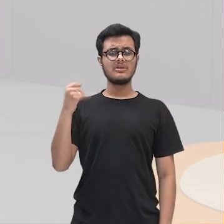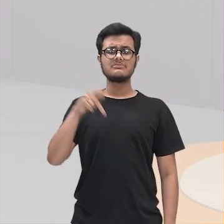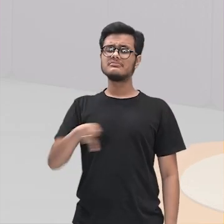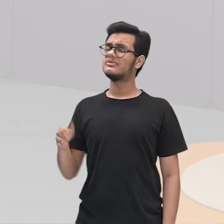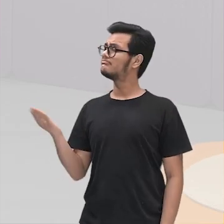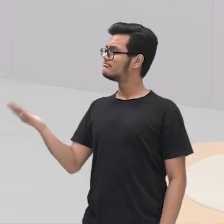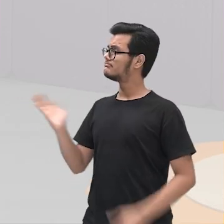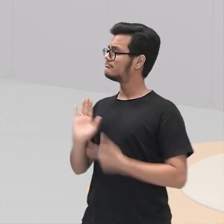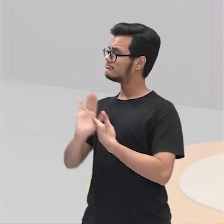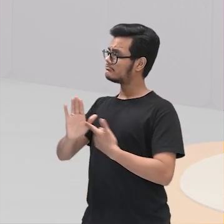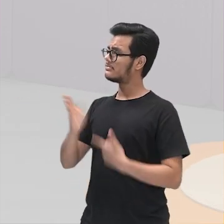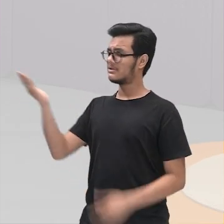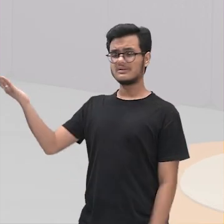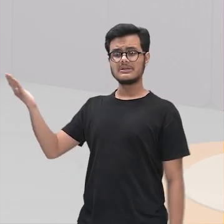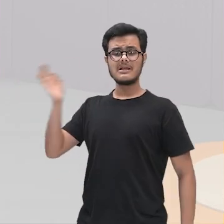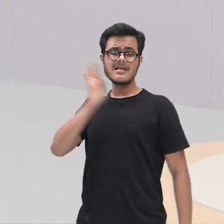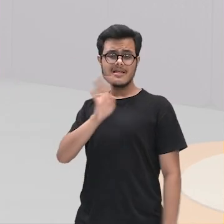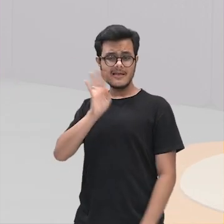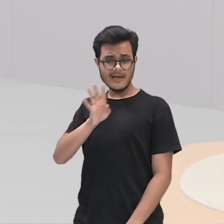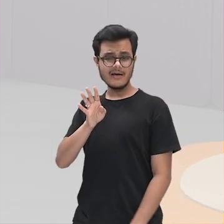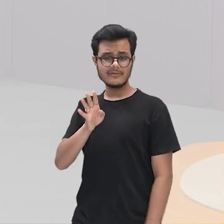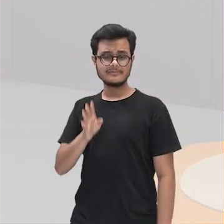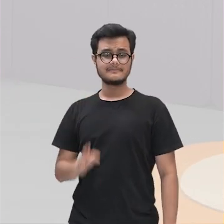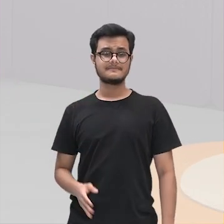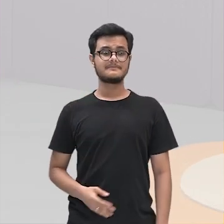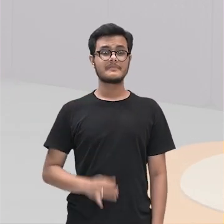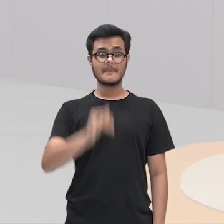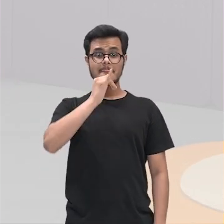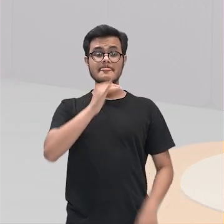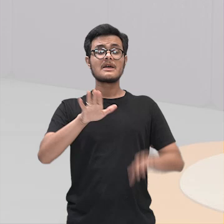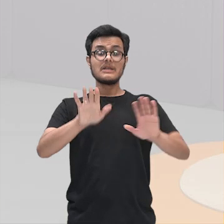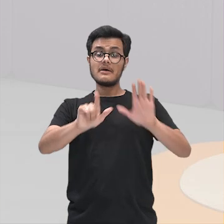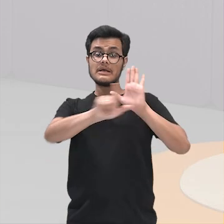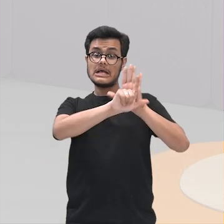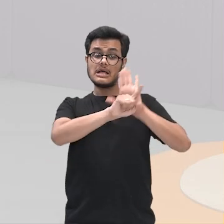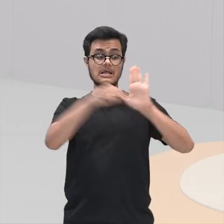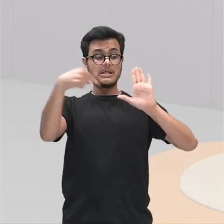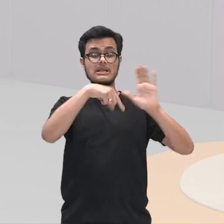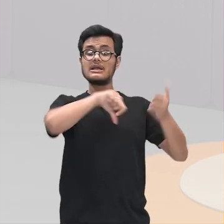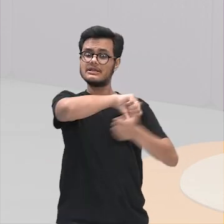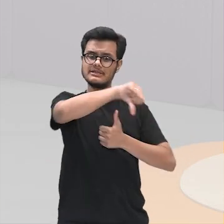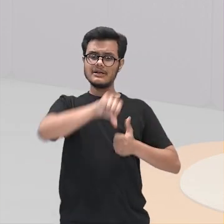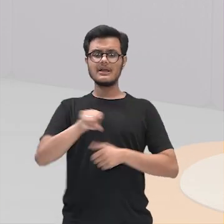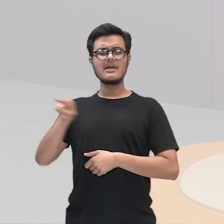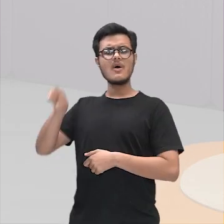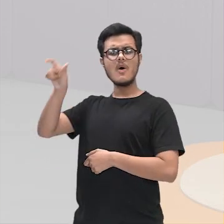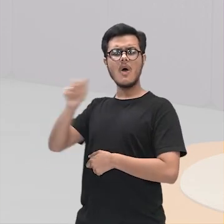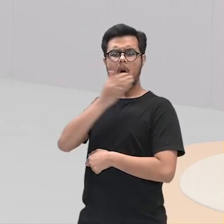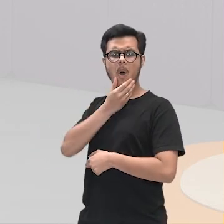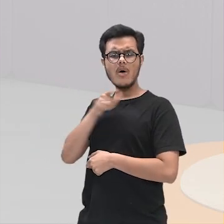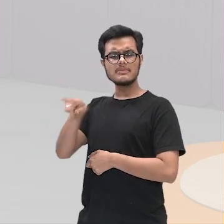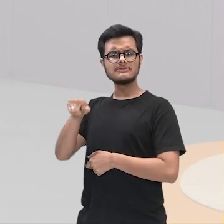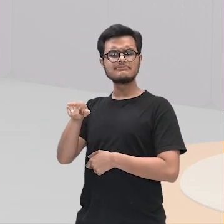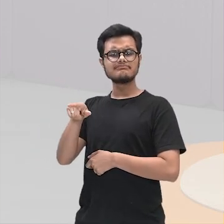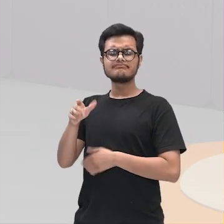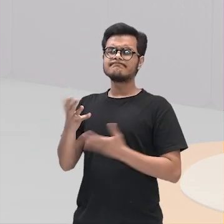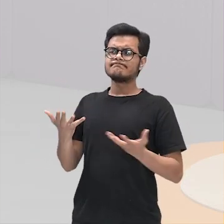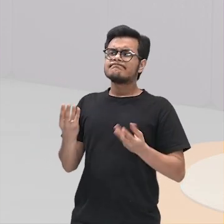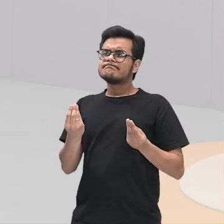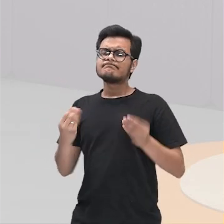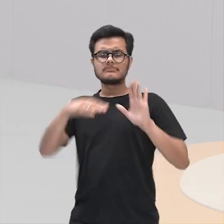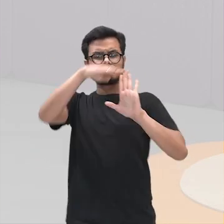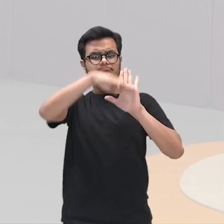trouxe aqui para vocês, tá? A gente tem a reforma legal. Justiniano é famoso por compilar